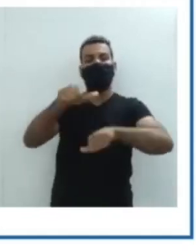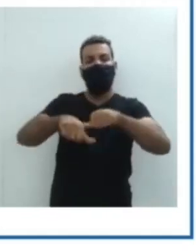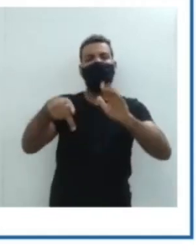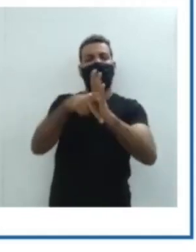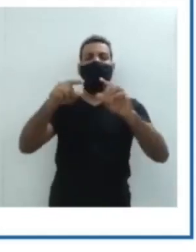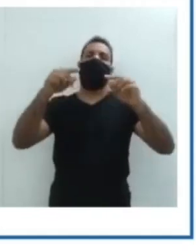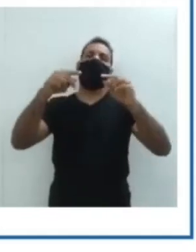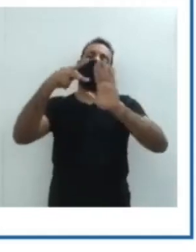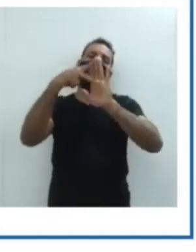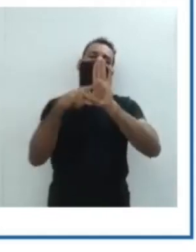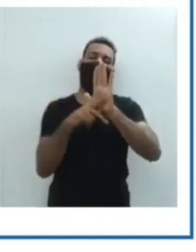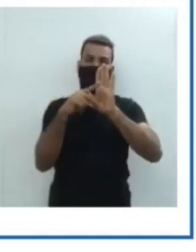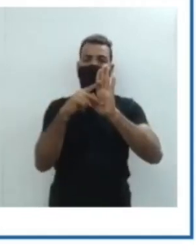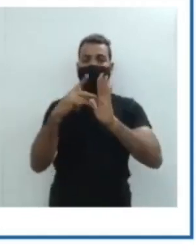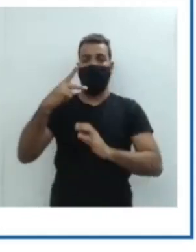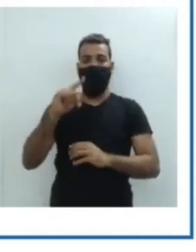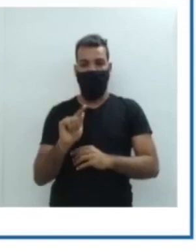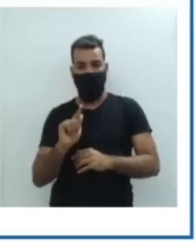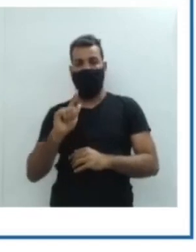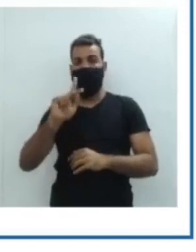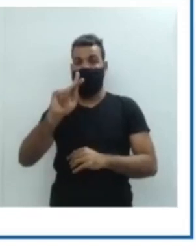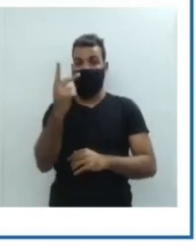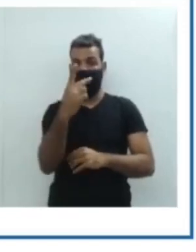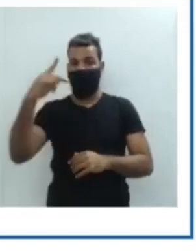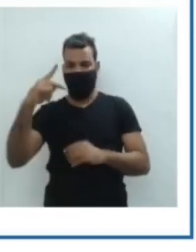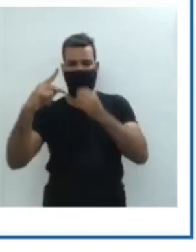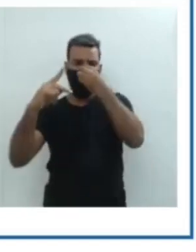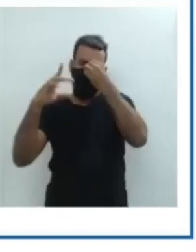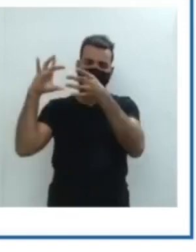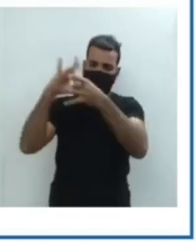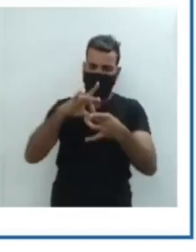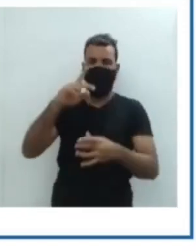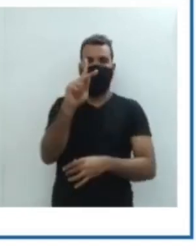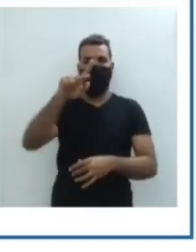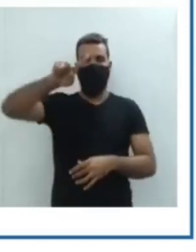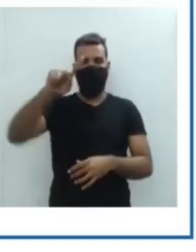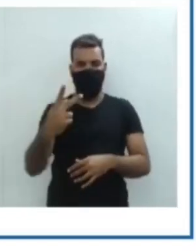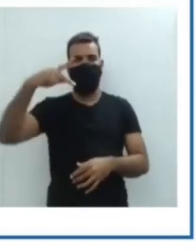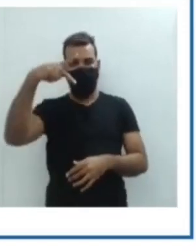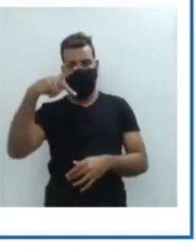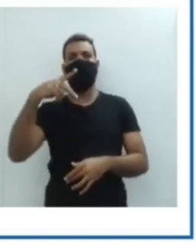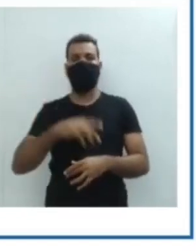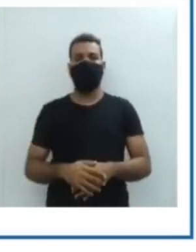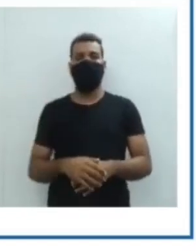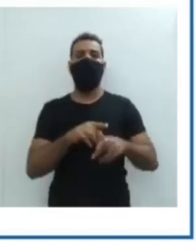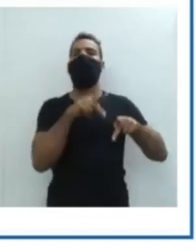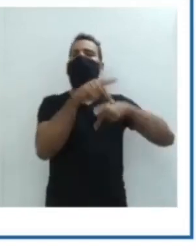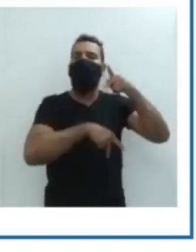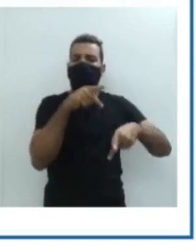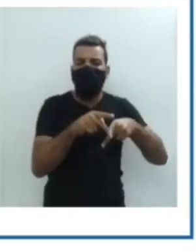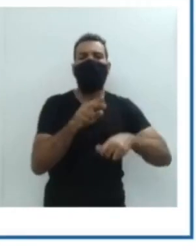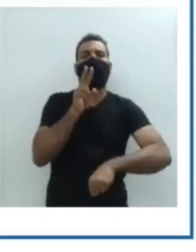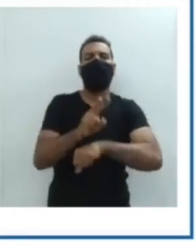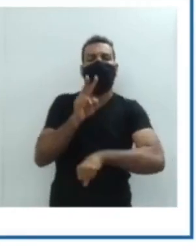de programação na linguagem PHP nós utilizamos o es modificadores de acesso público protectem e Project